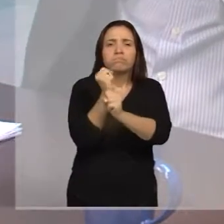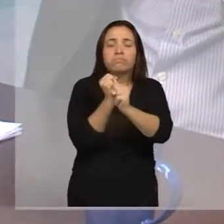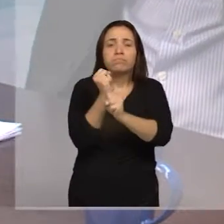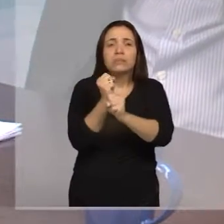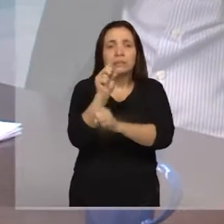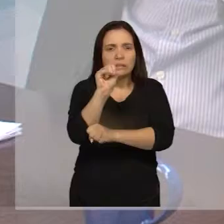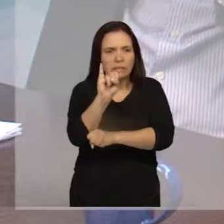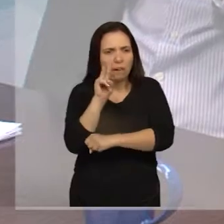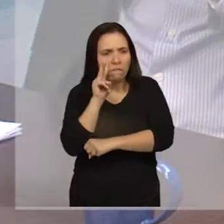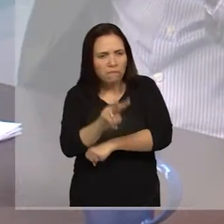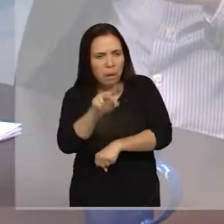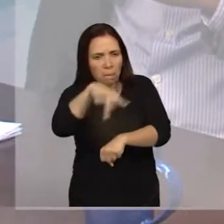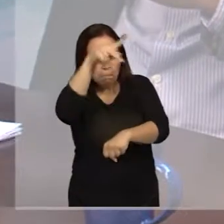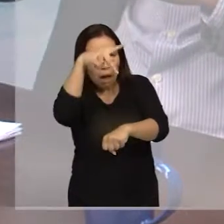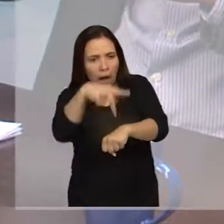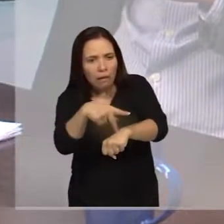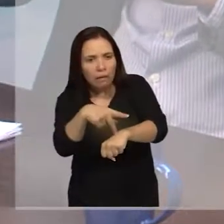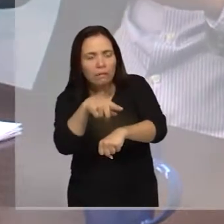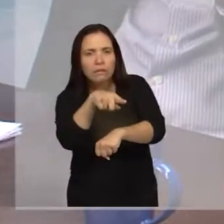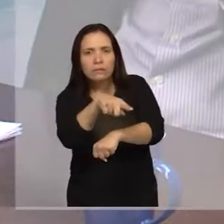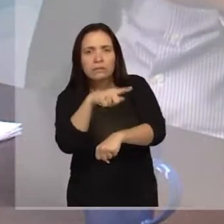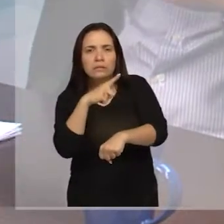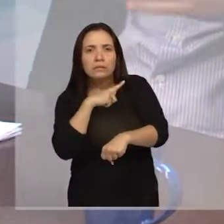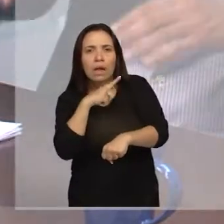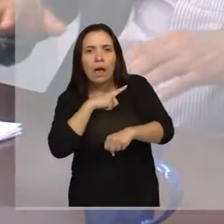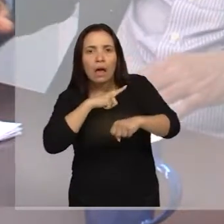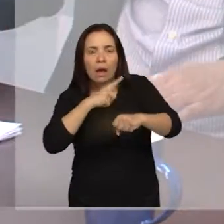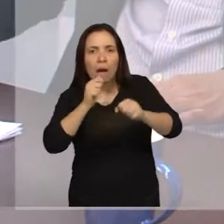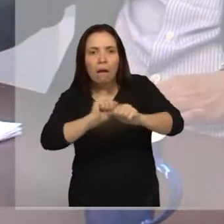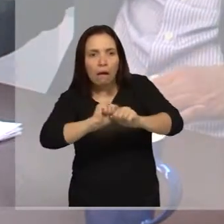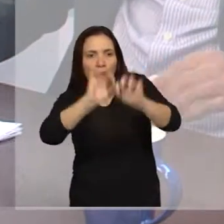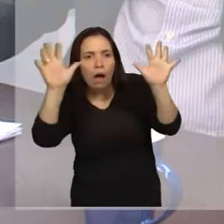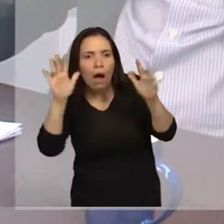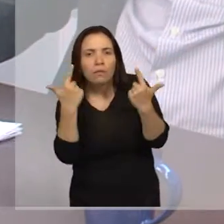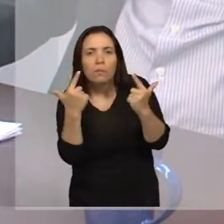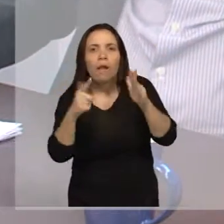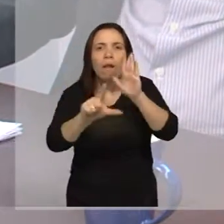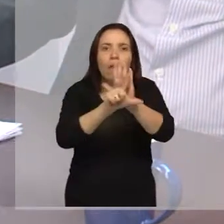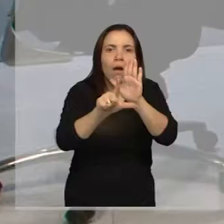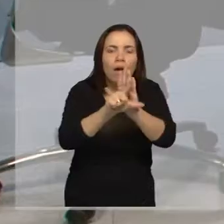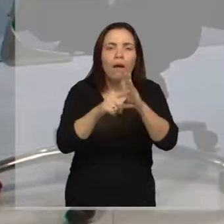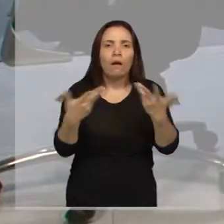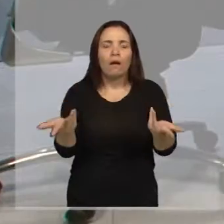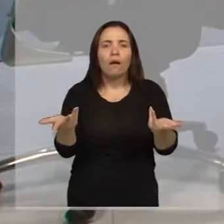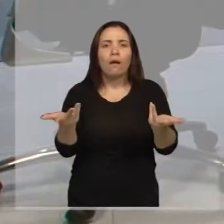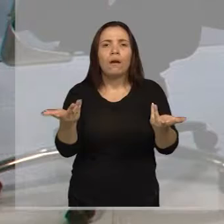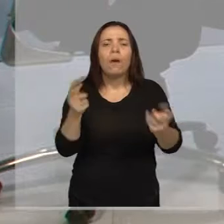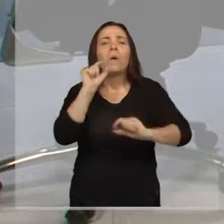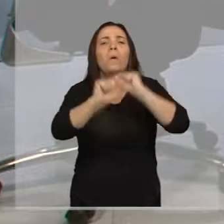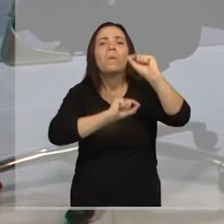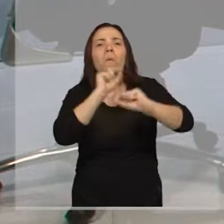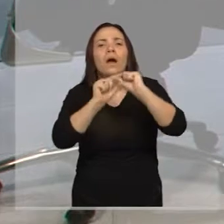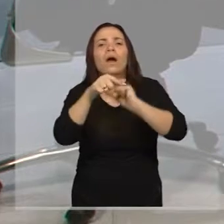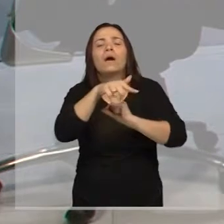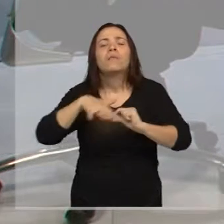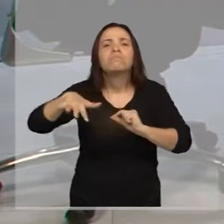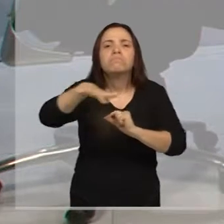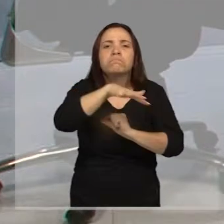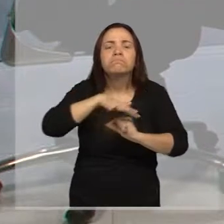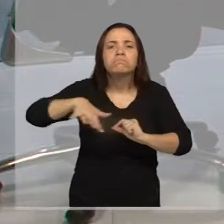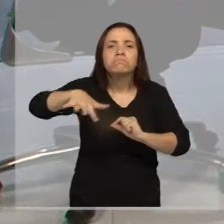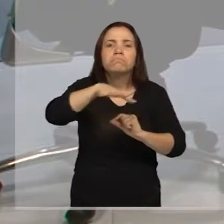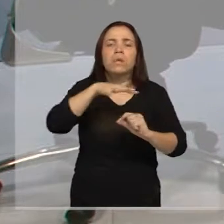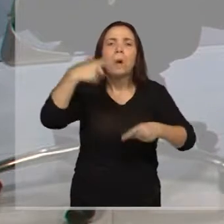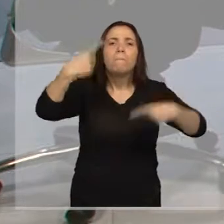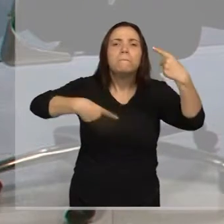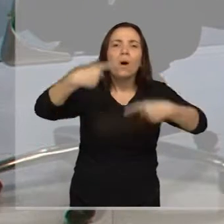horizontes mais largos, né? Quer dizer, se você não tem clareza da legislação, né, do que vai ser feito em termos